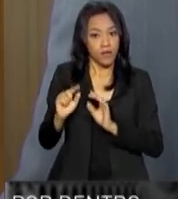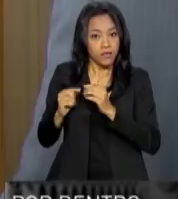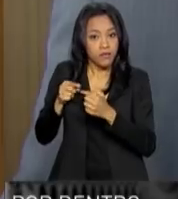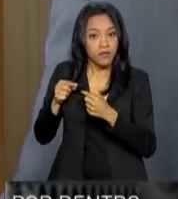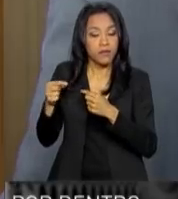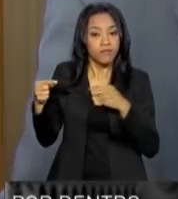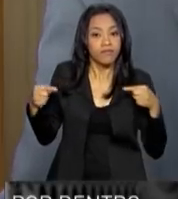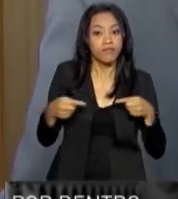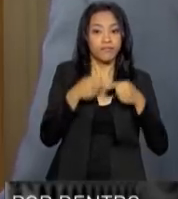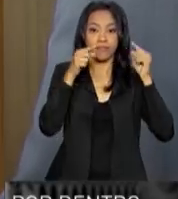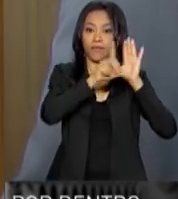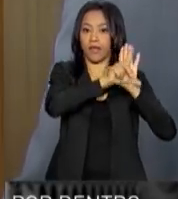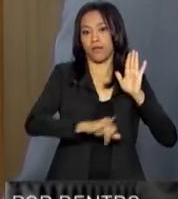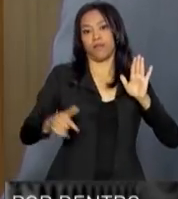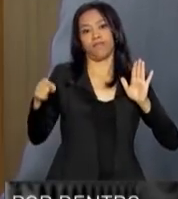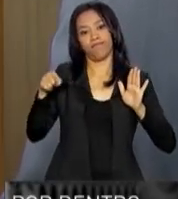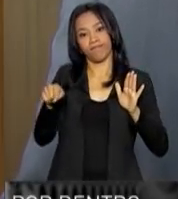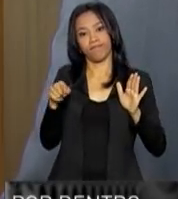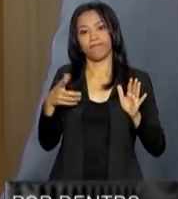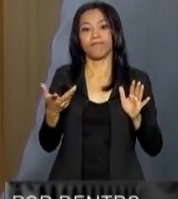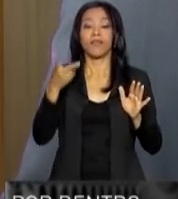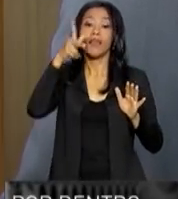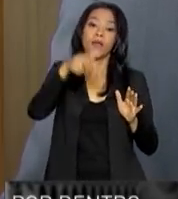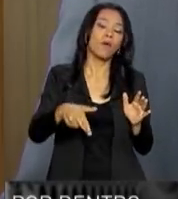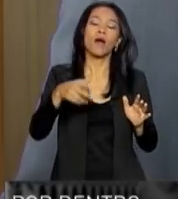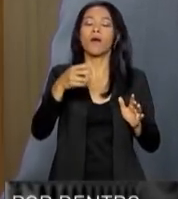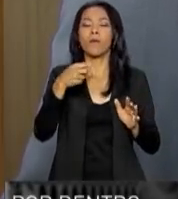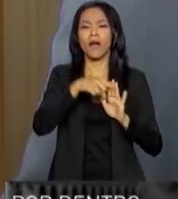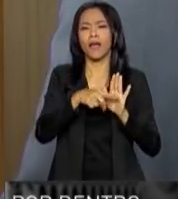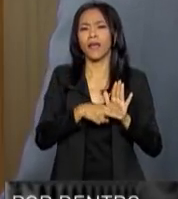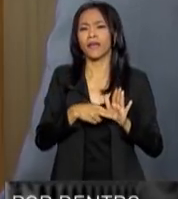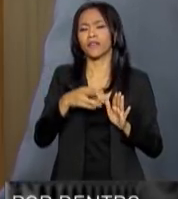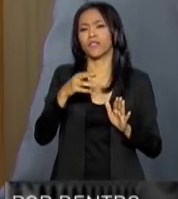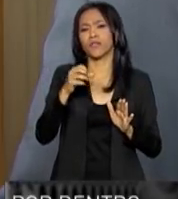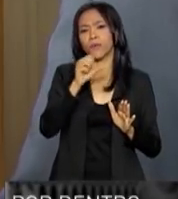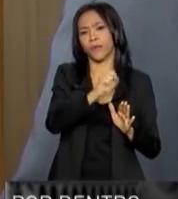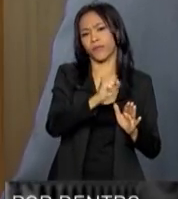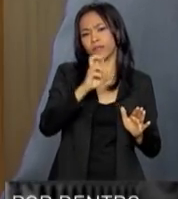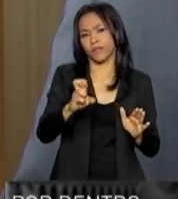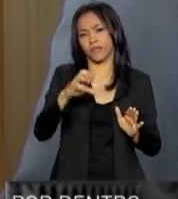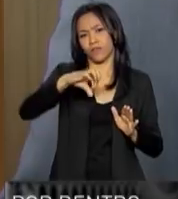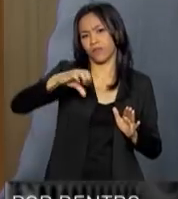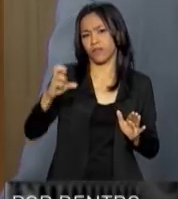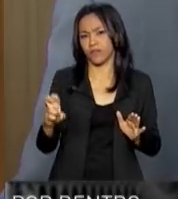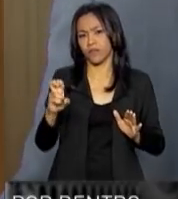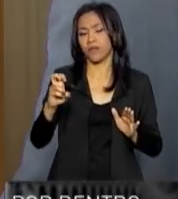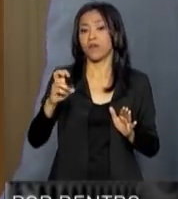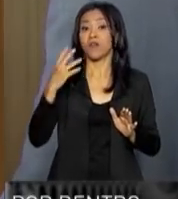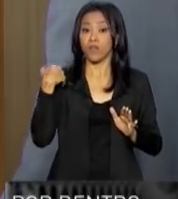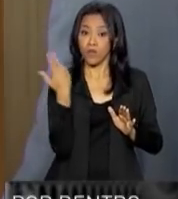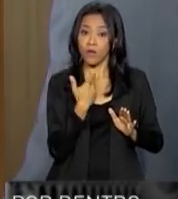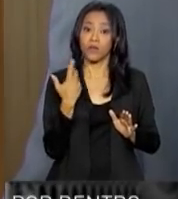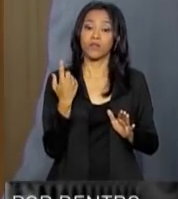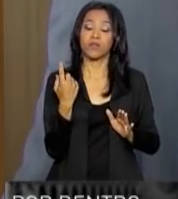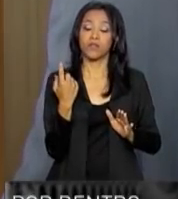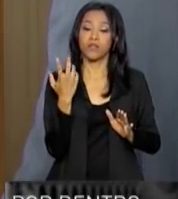alteração na regra como aconteceu com a regra 85 95 para aposentadoria nós colocamos ela em prática